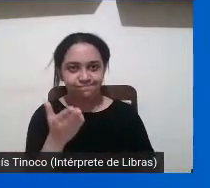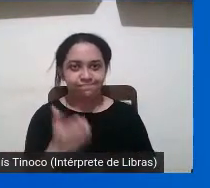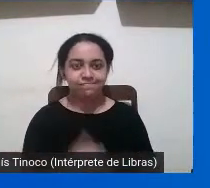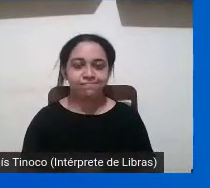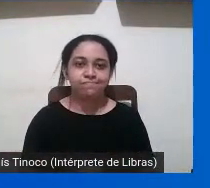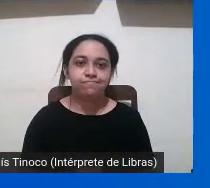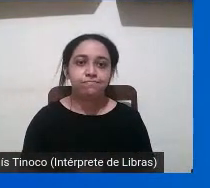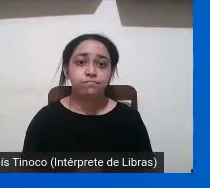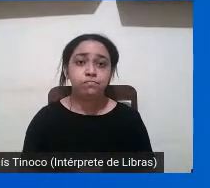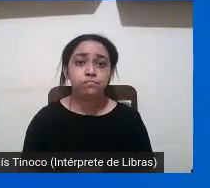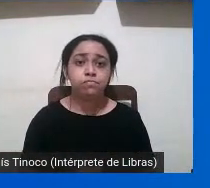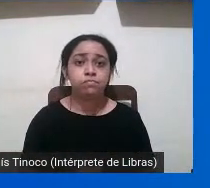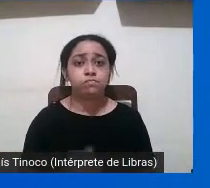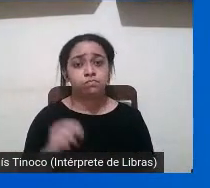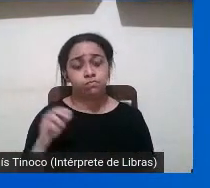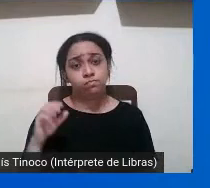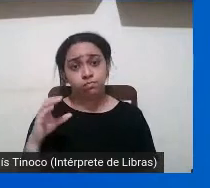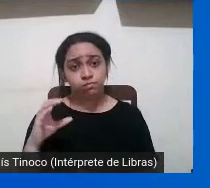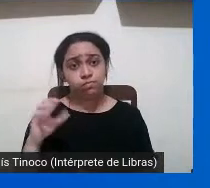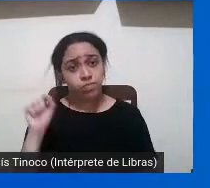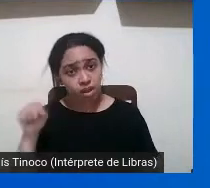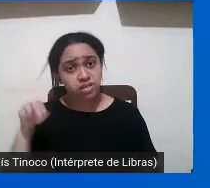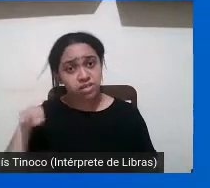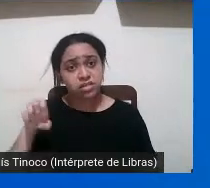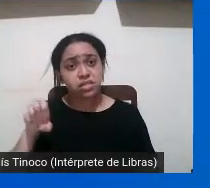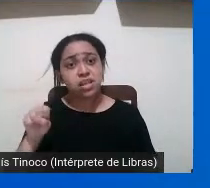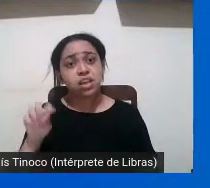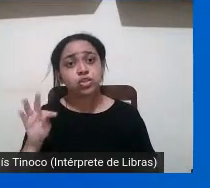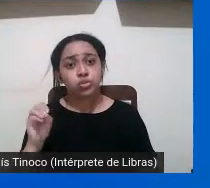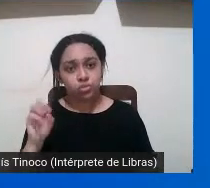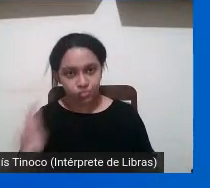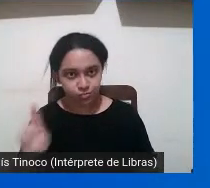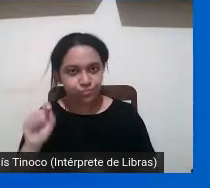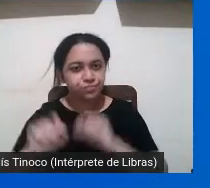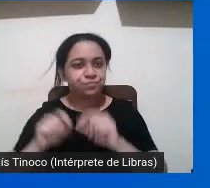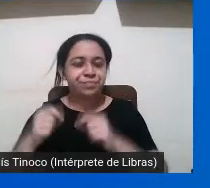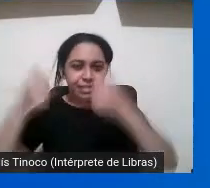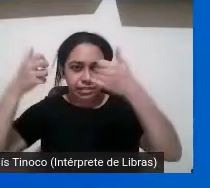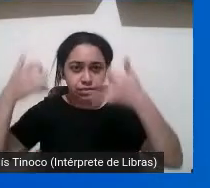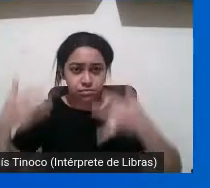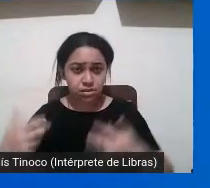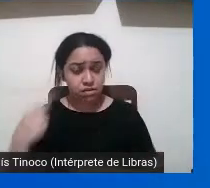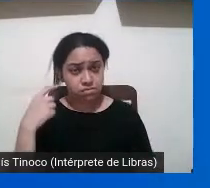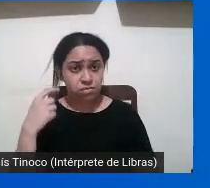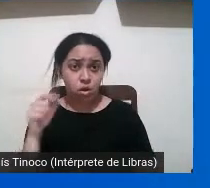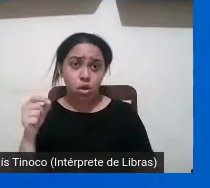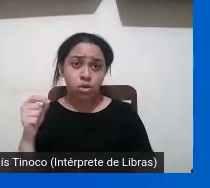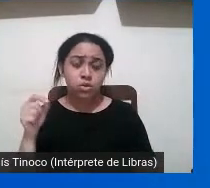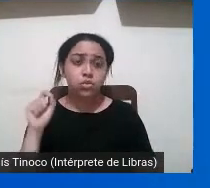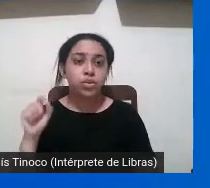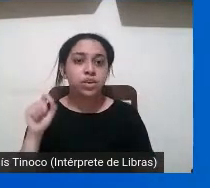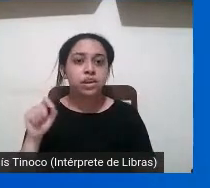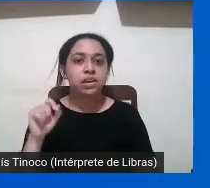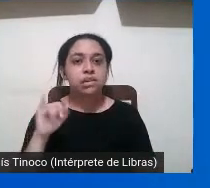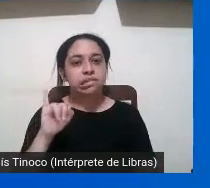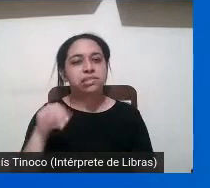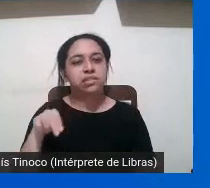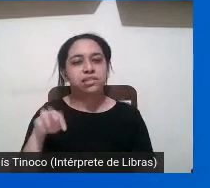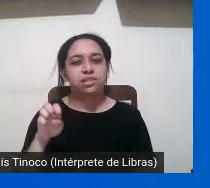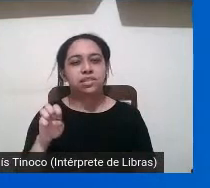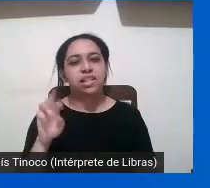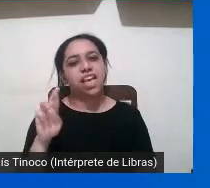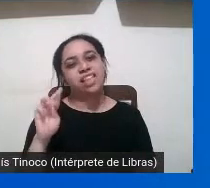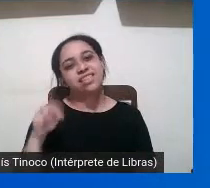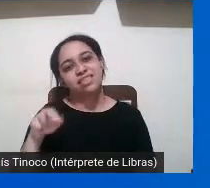o nesta vésia cancline ele vai trabalhar então com essa ideia dos internautas né então com essa ideia